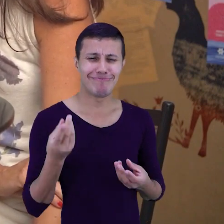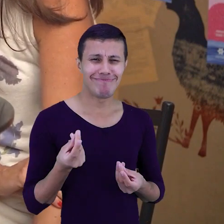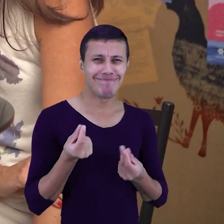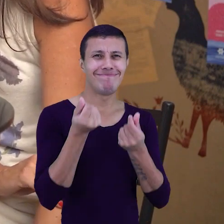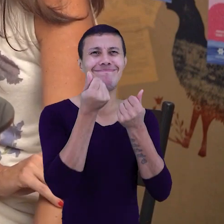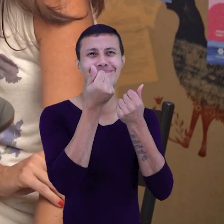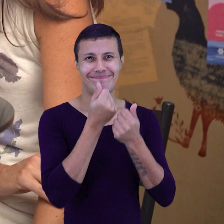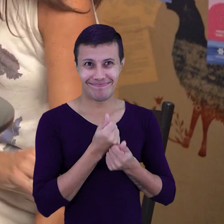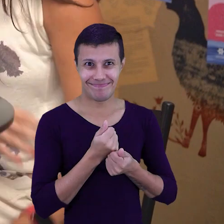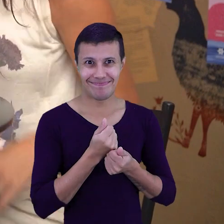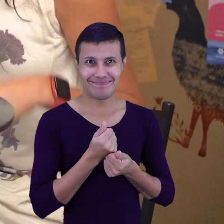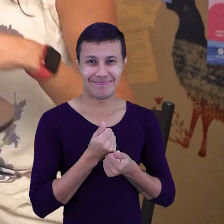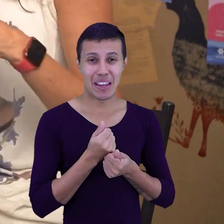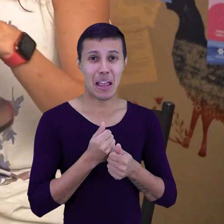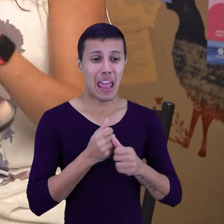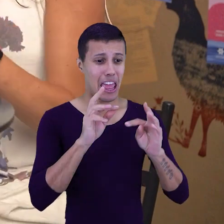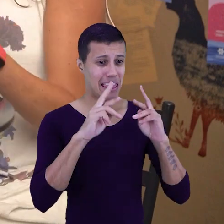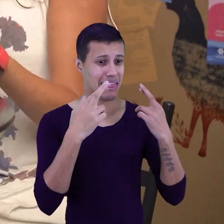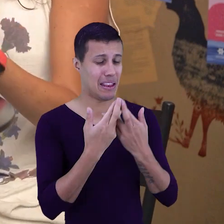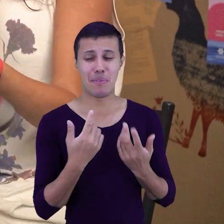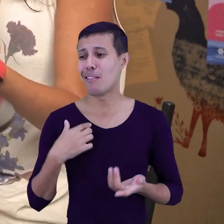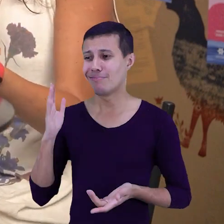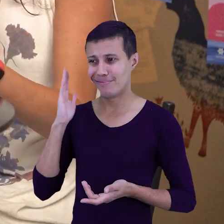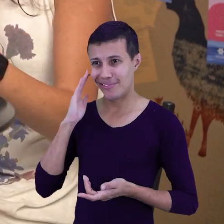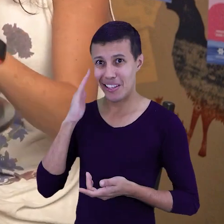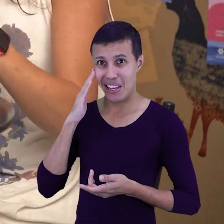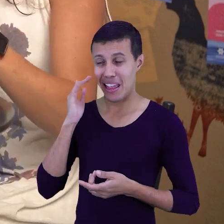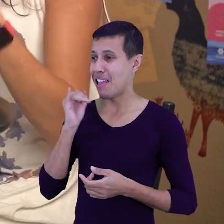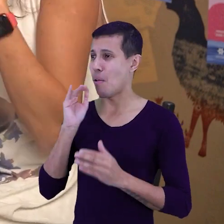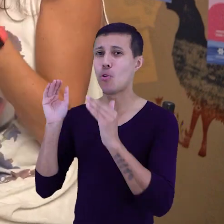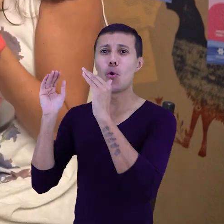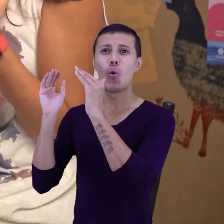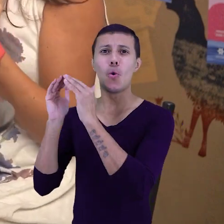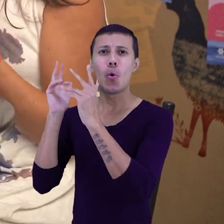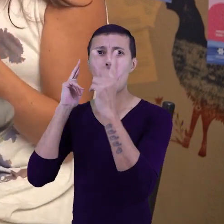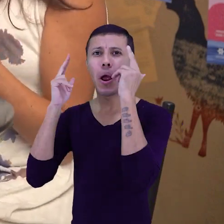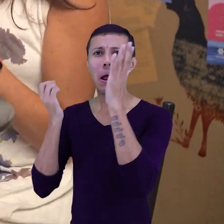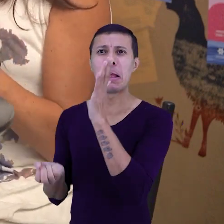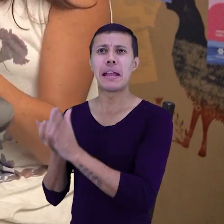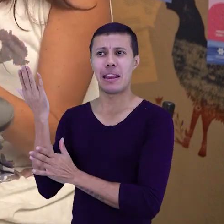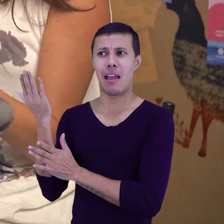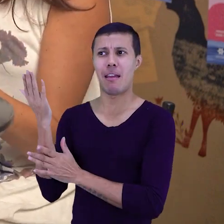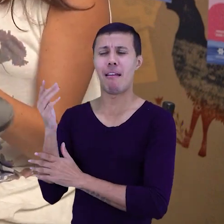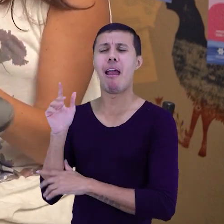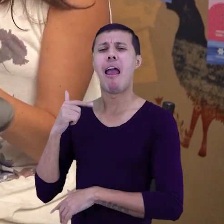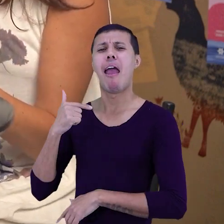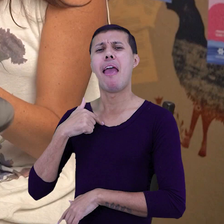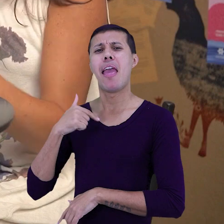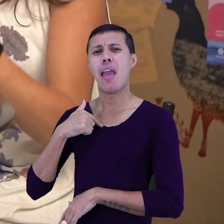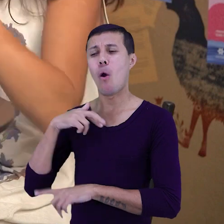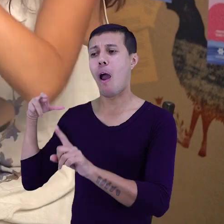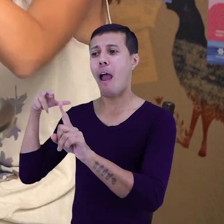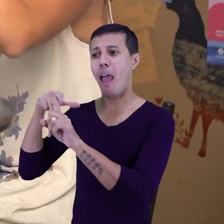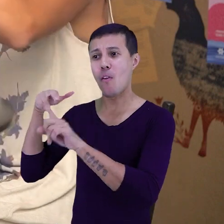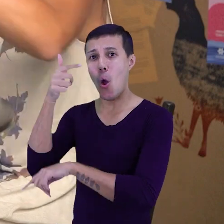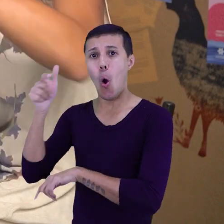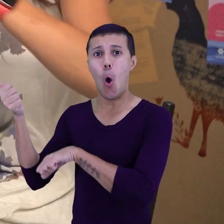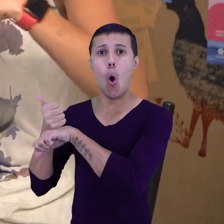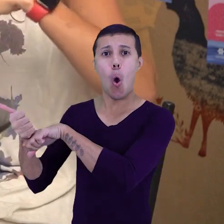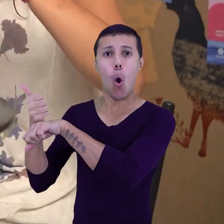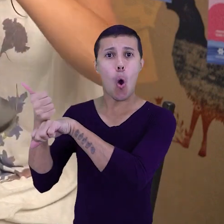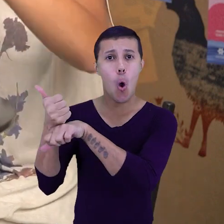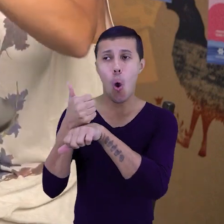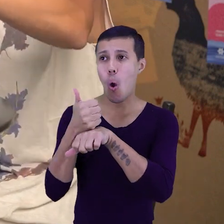clima, sabe? Porque uma coisa encontrar essa tribo, né? Ainda que sim, eu vou abrir um cabeleireiro, um salão de cabeleireiro, eu posso buscar referência